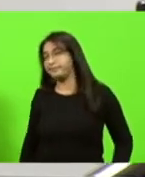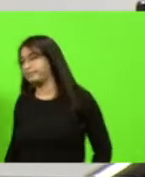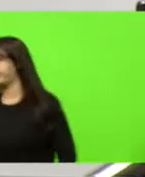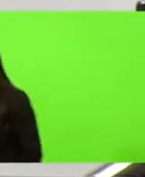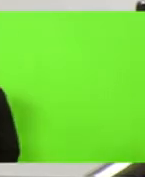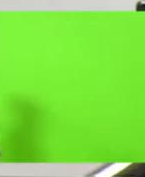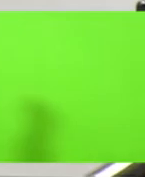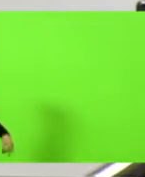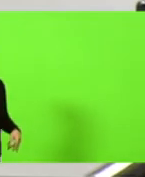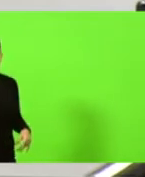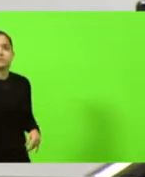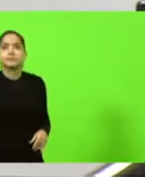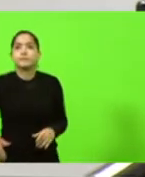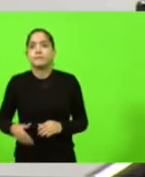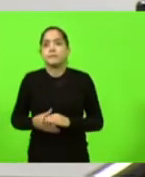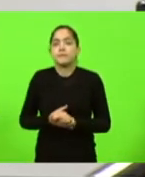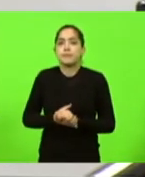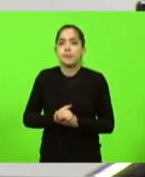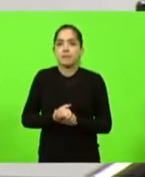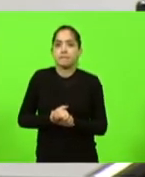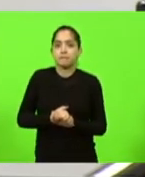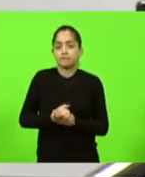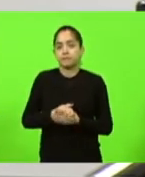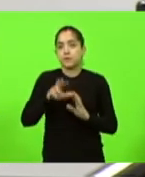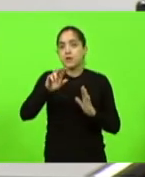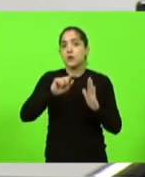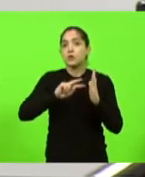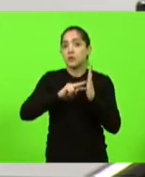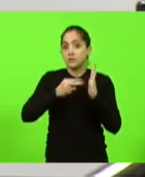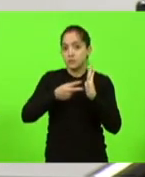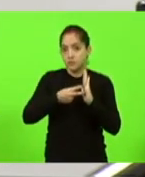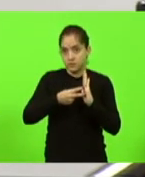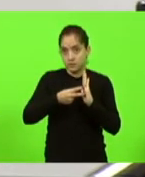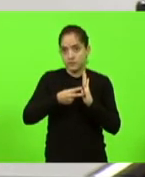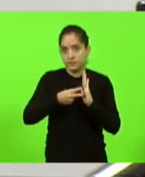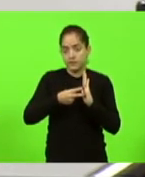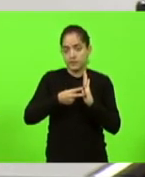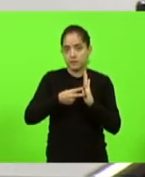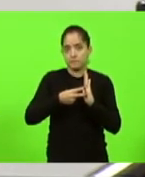Pois bem, o que isso significa, deputado Mauro de Nadal?